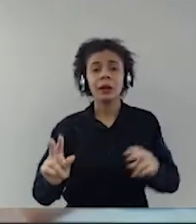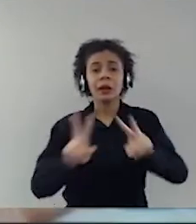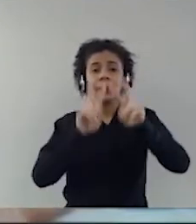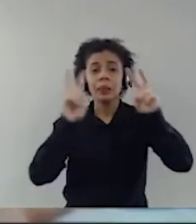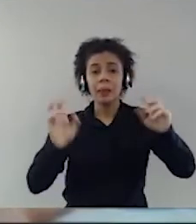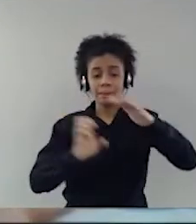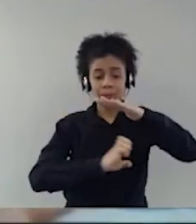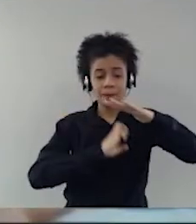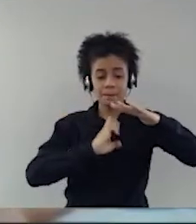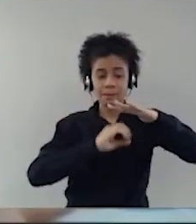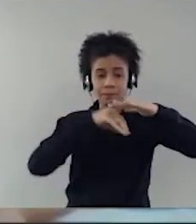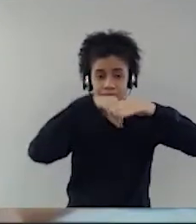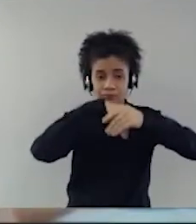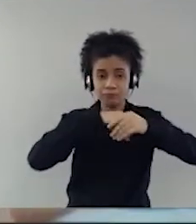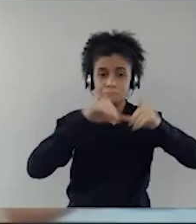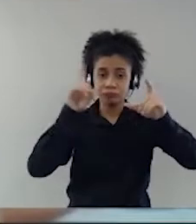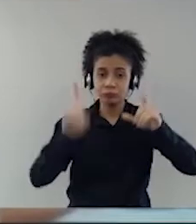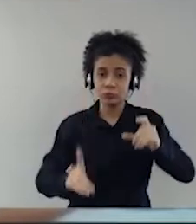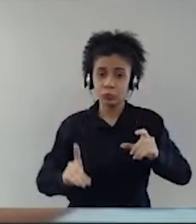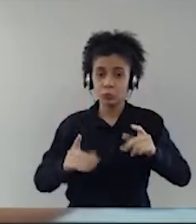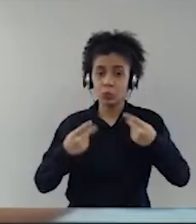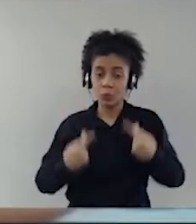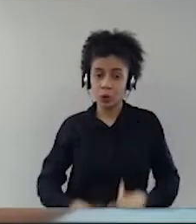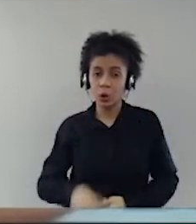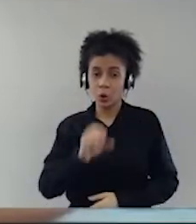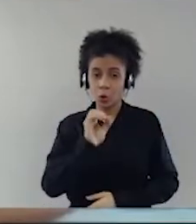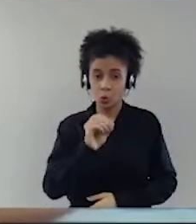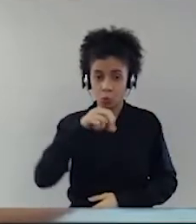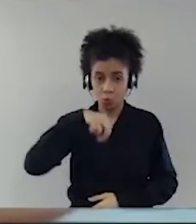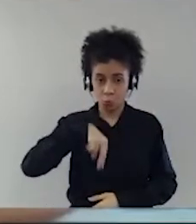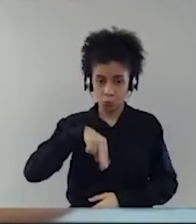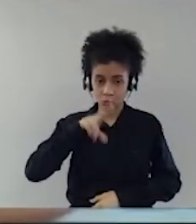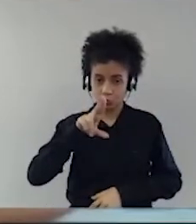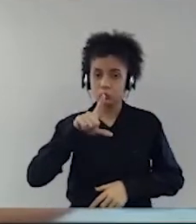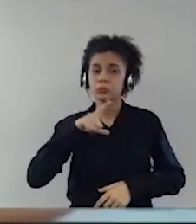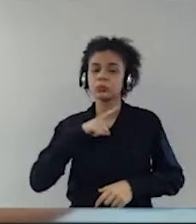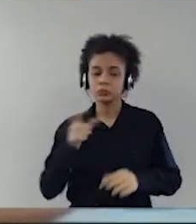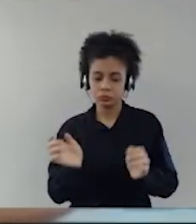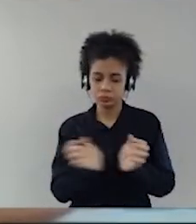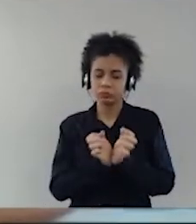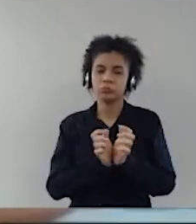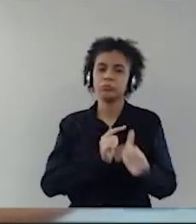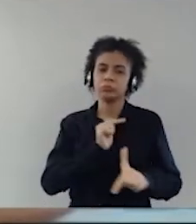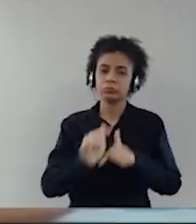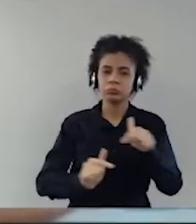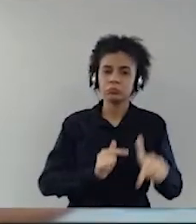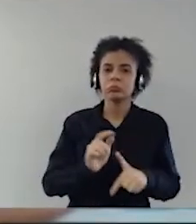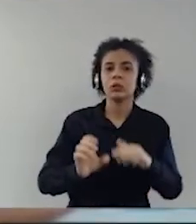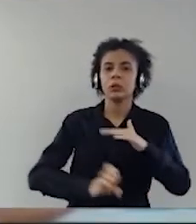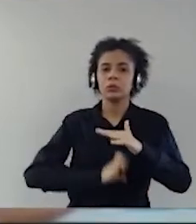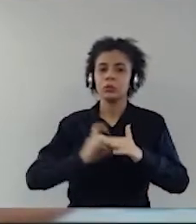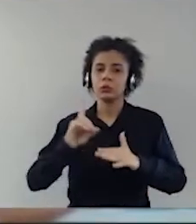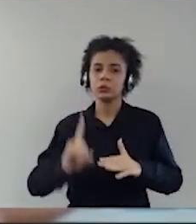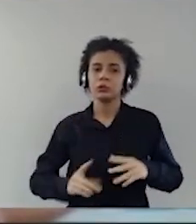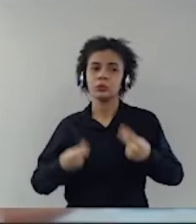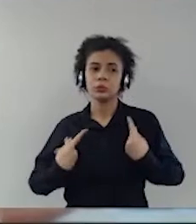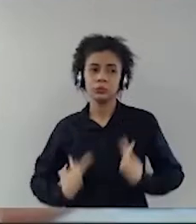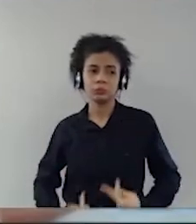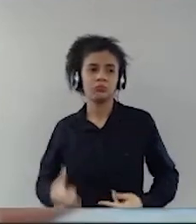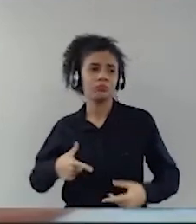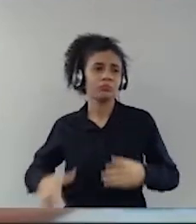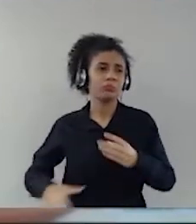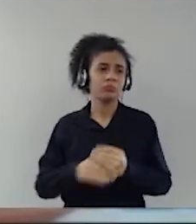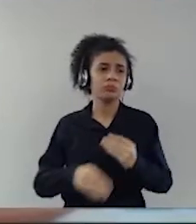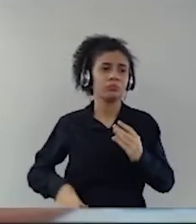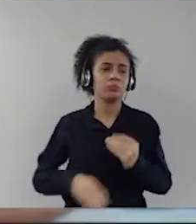empresas e direitos humanos. A ONU tem esse grupo de trabalho, empresas e direitos humanos, e tem incrementado